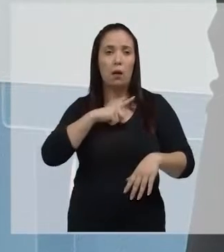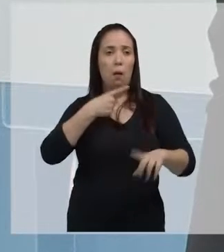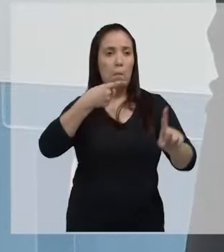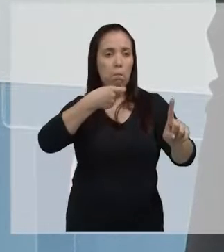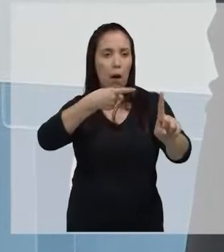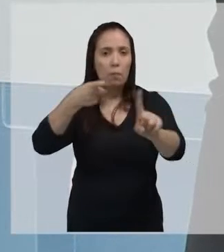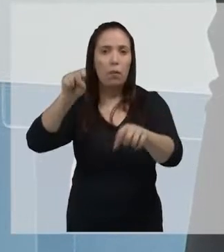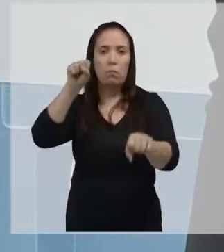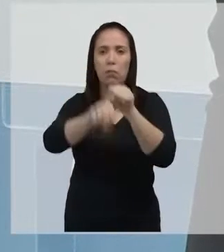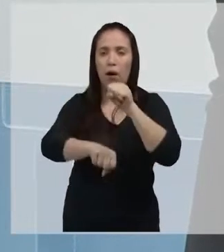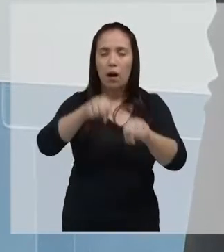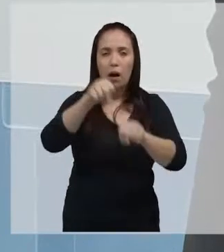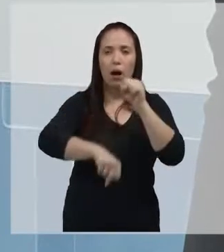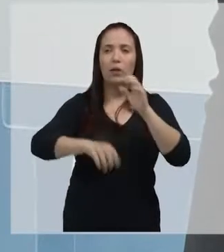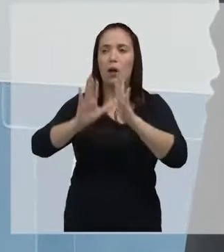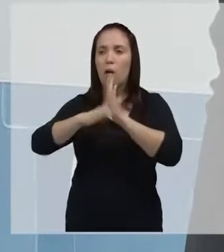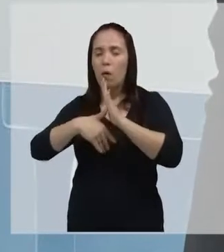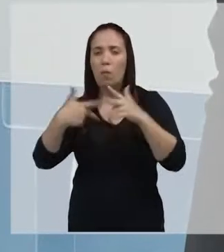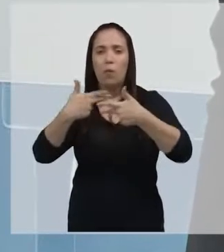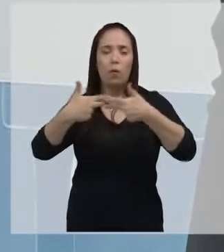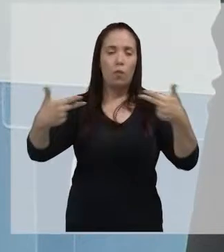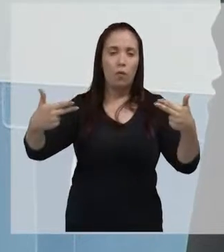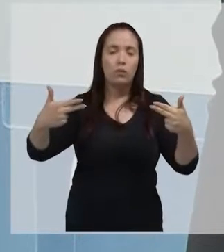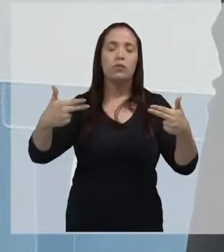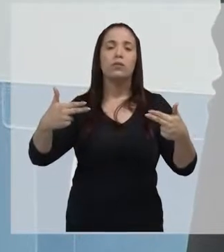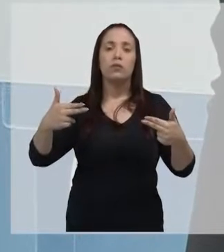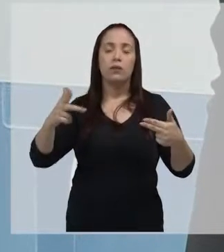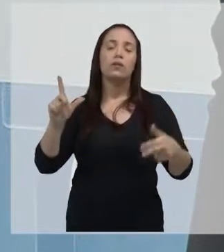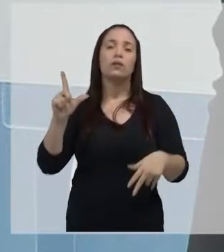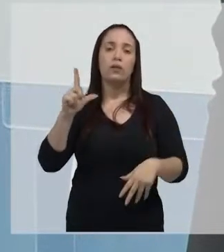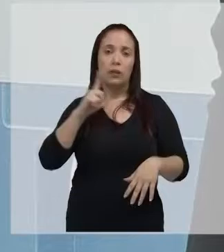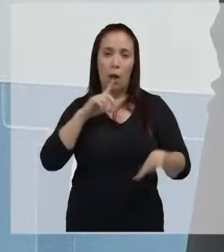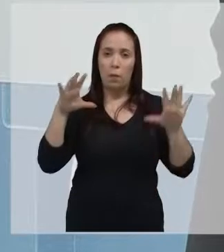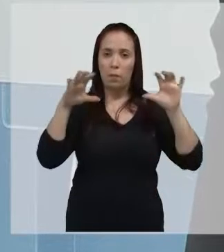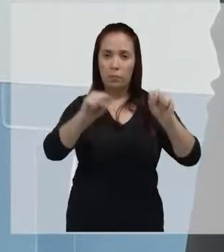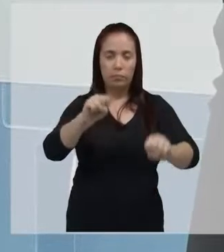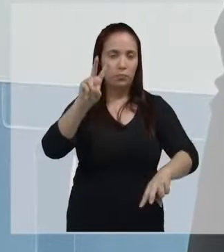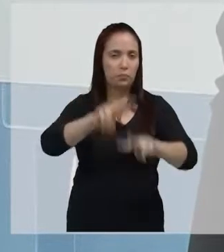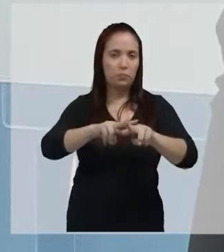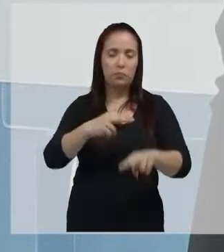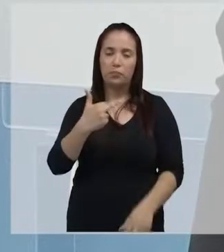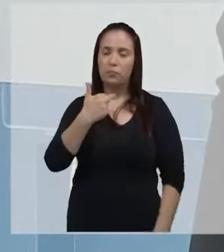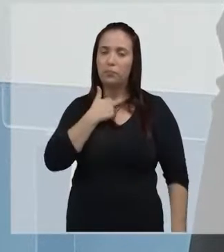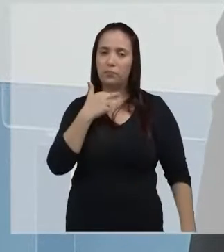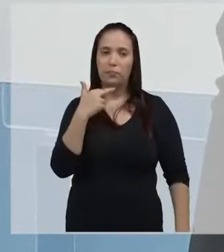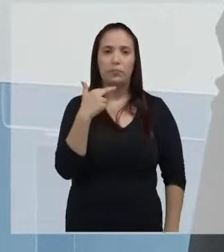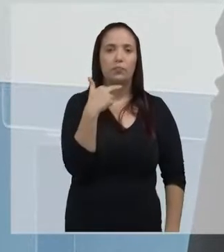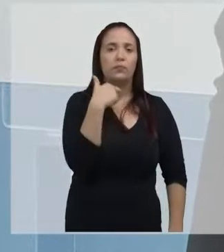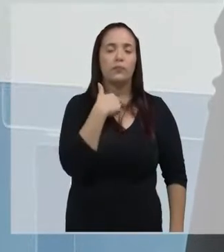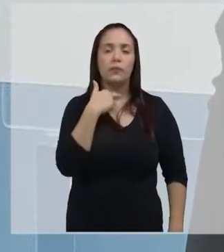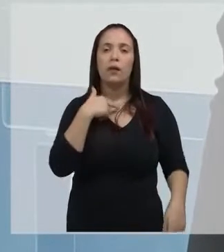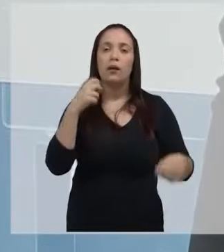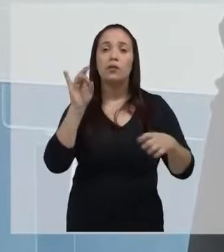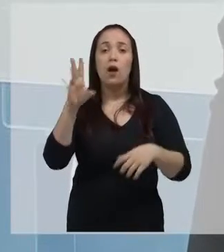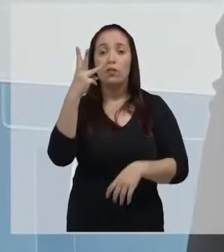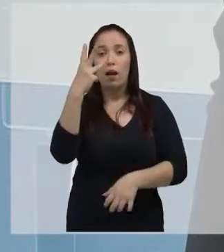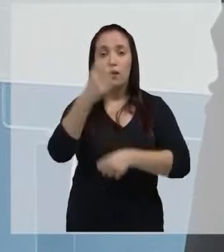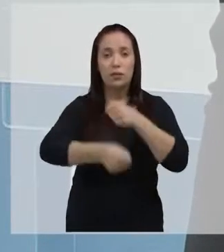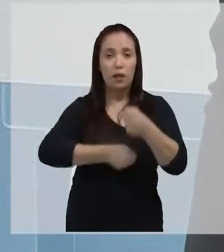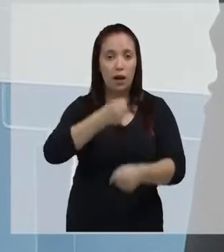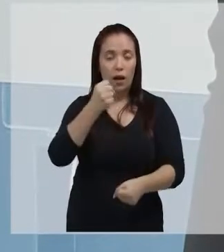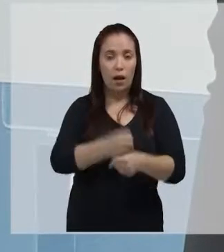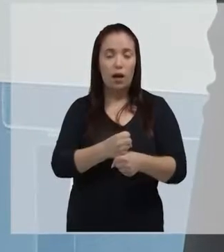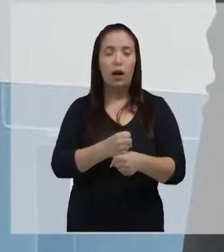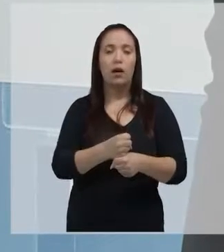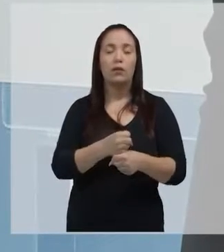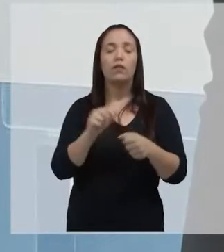acontece com ele, ele pode ter algumas penalidades já definidas por lei, não passará de 3 anos, ele sabe que depois que ele